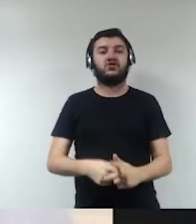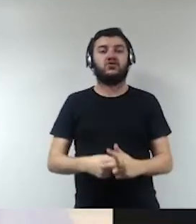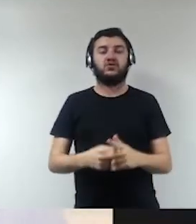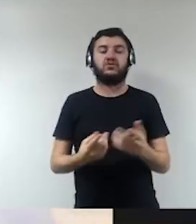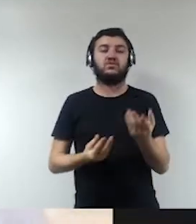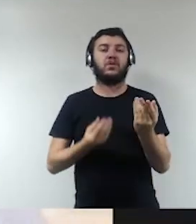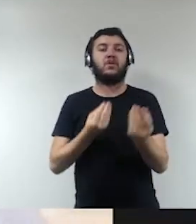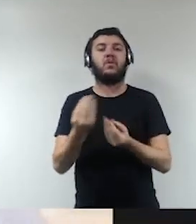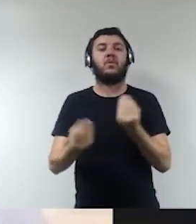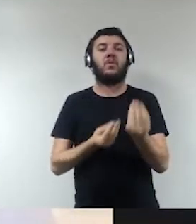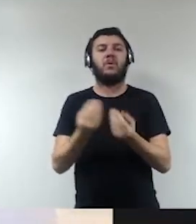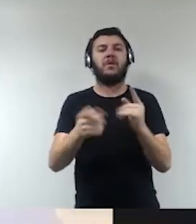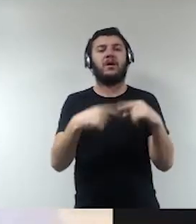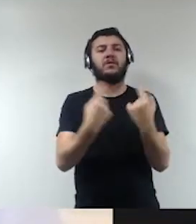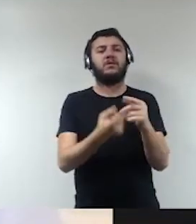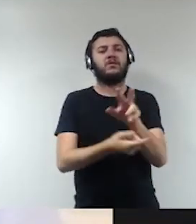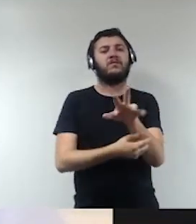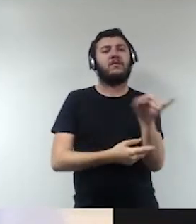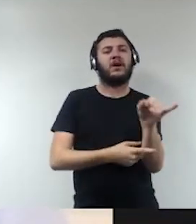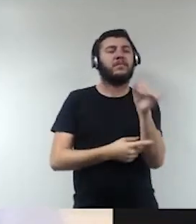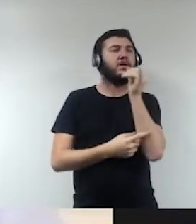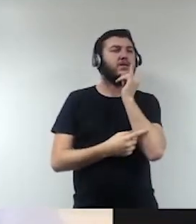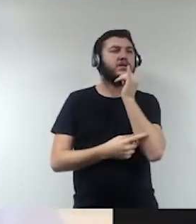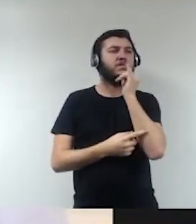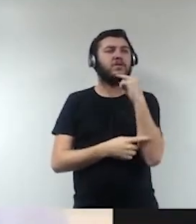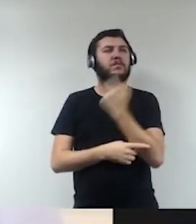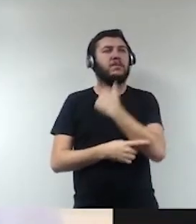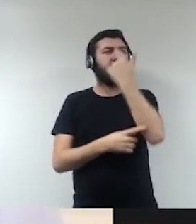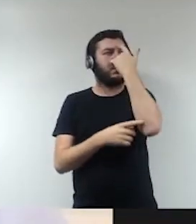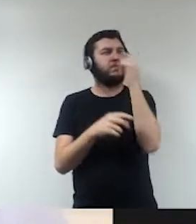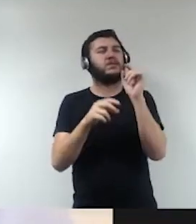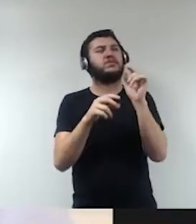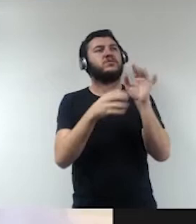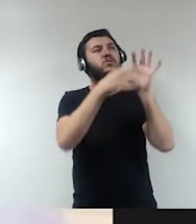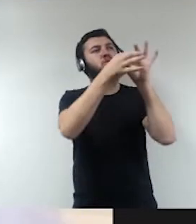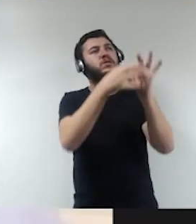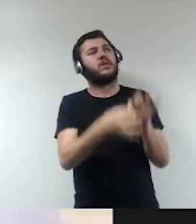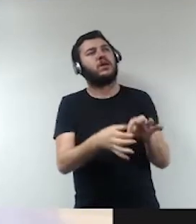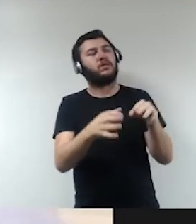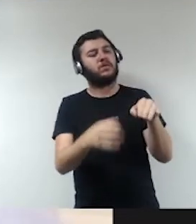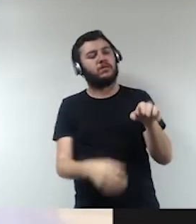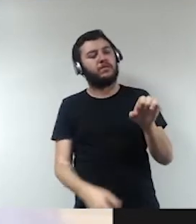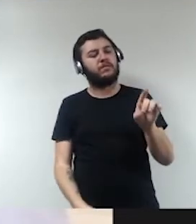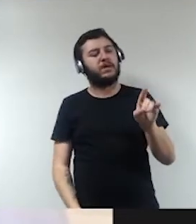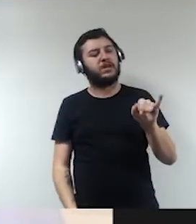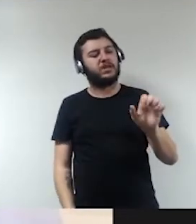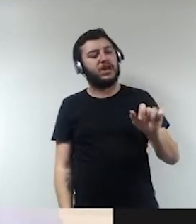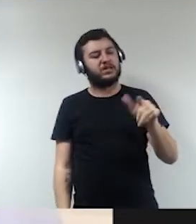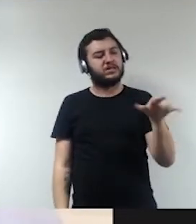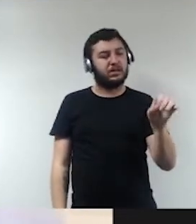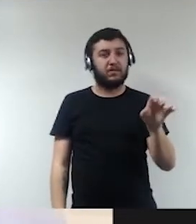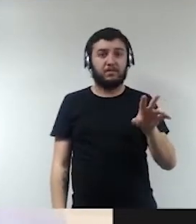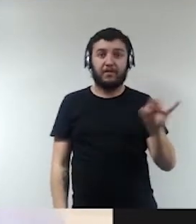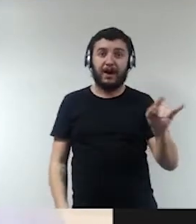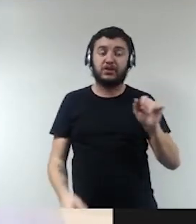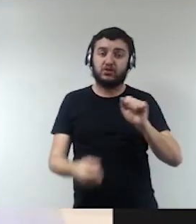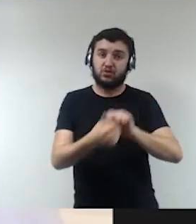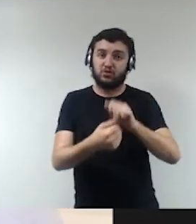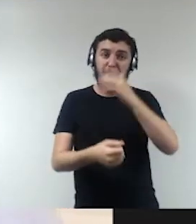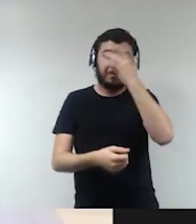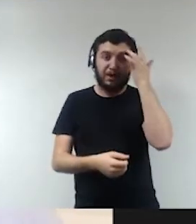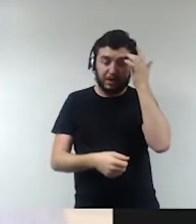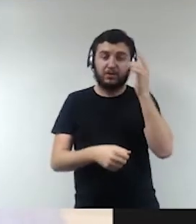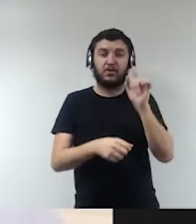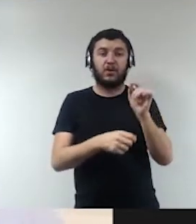como seriam essas reuniões em matéria de mediação? Elas seriam com credores estratégicos? Elas seriam com credores